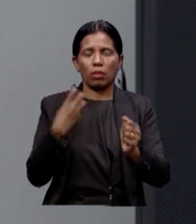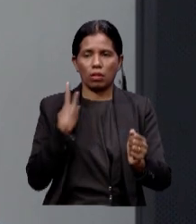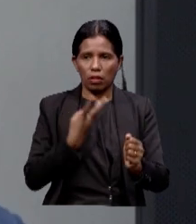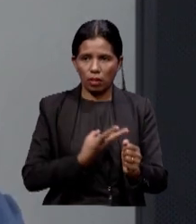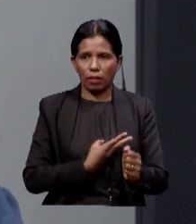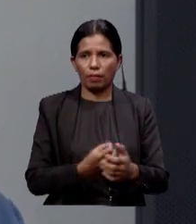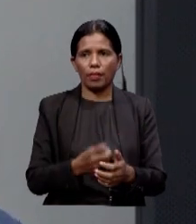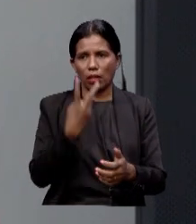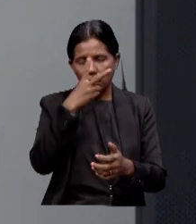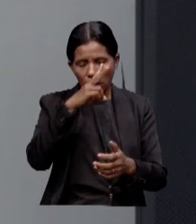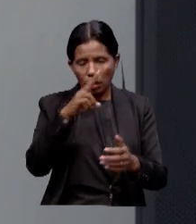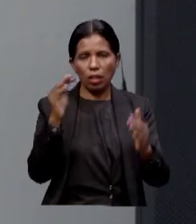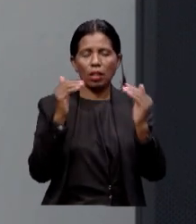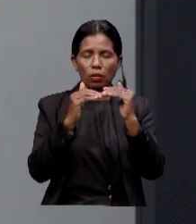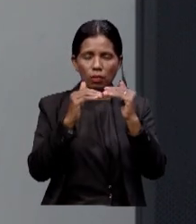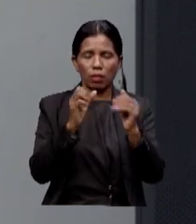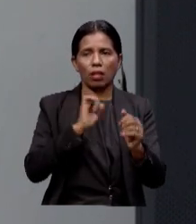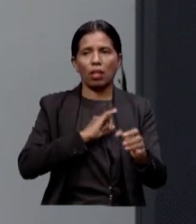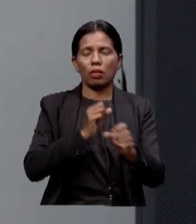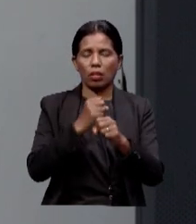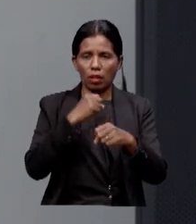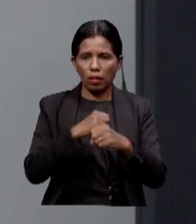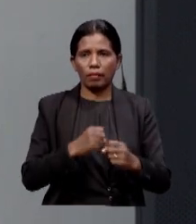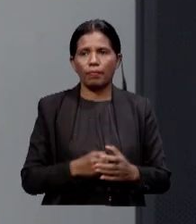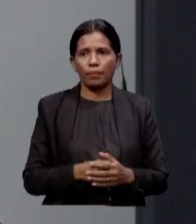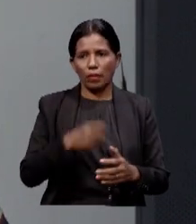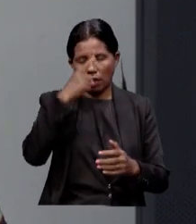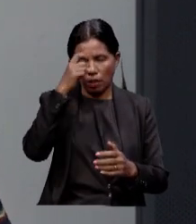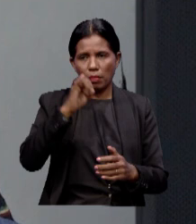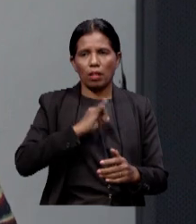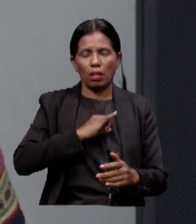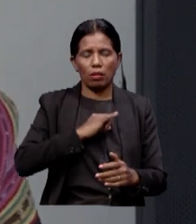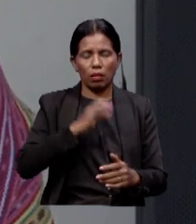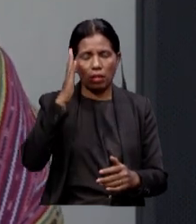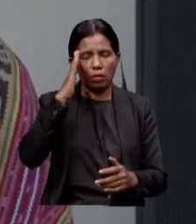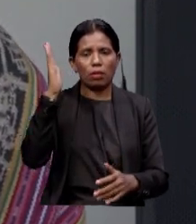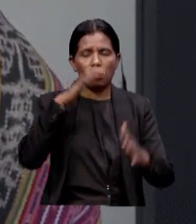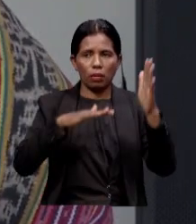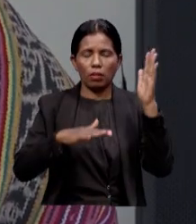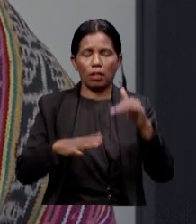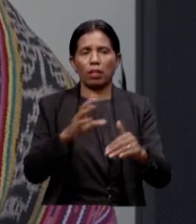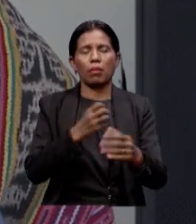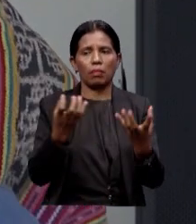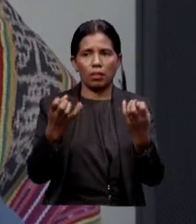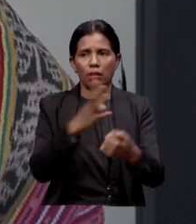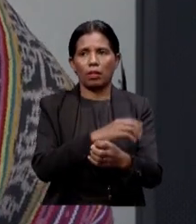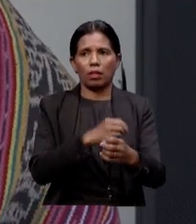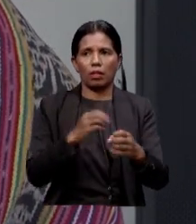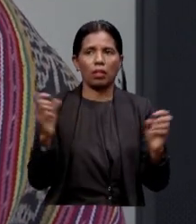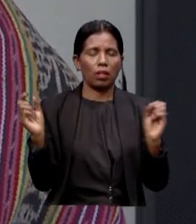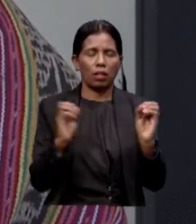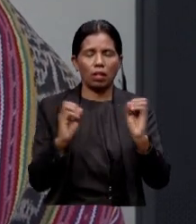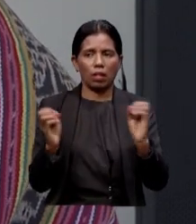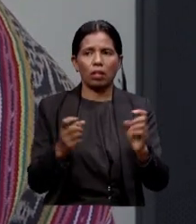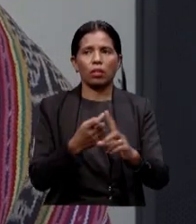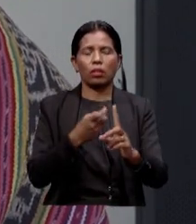unir uma campanha, encontro valo com o valo, aproximação. Tava onde eu tive conflito, confronto, a argumentar se nem nós damos